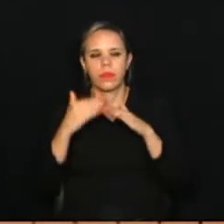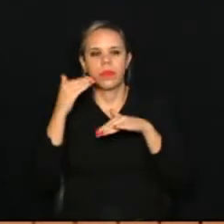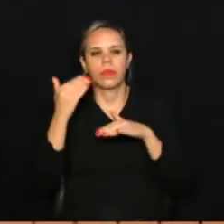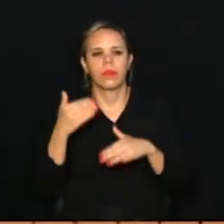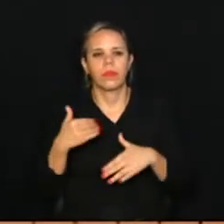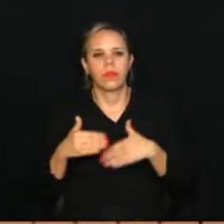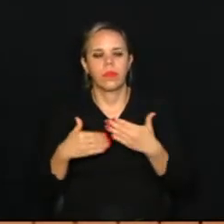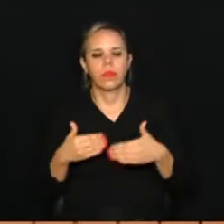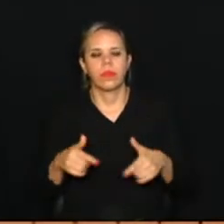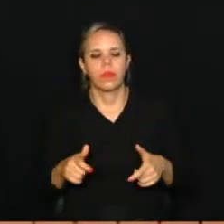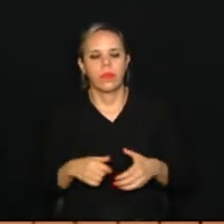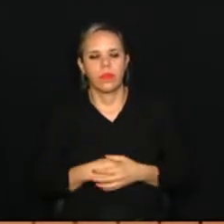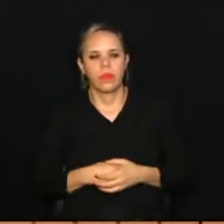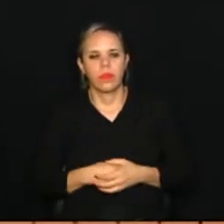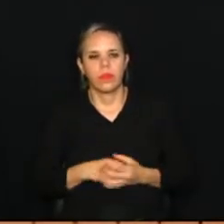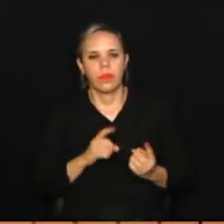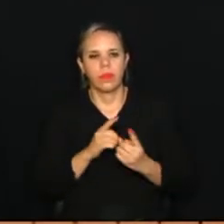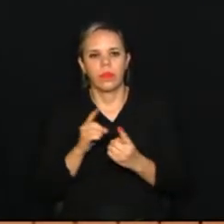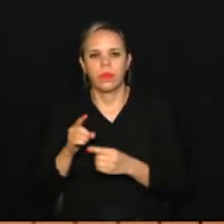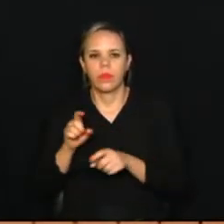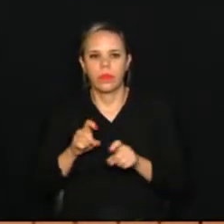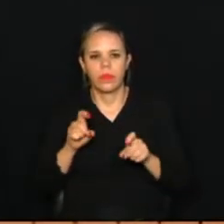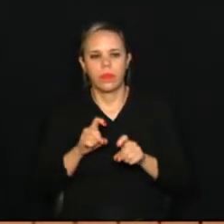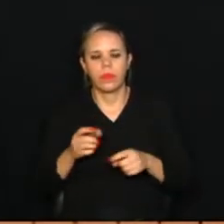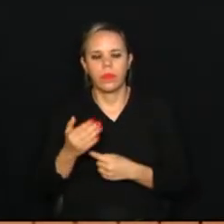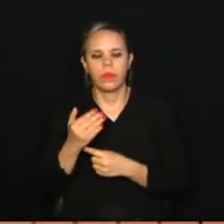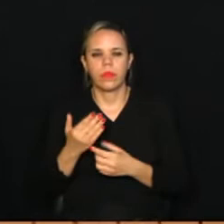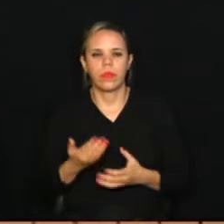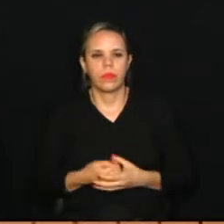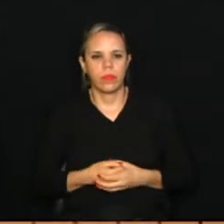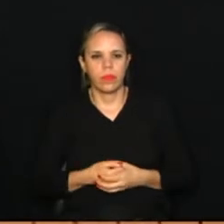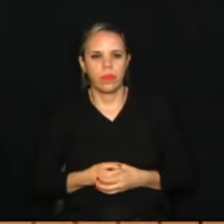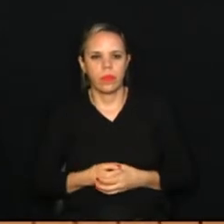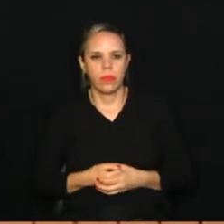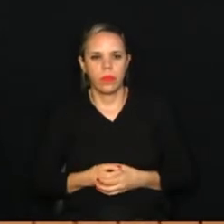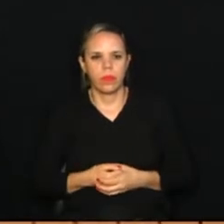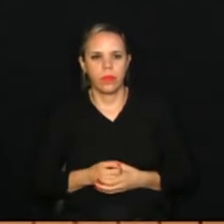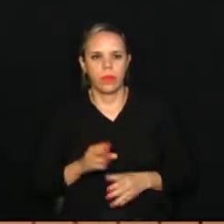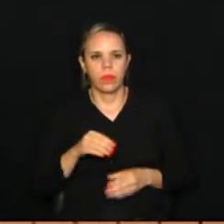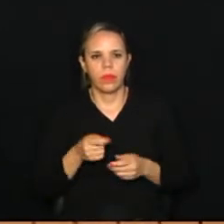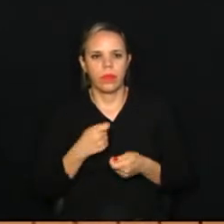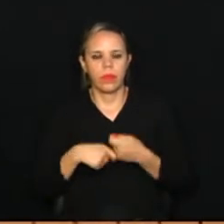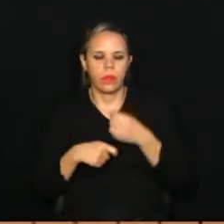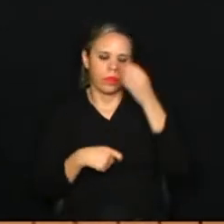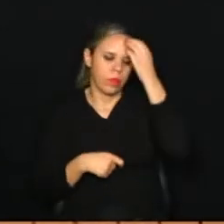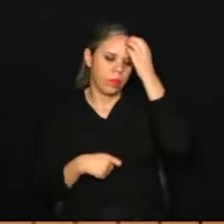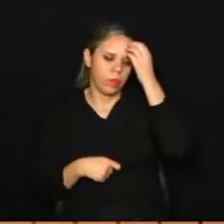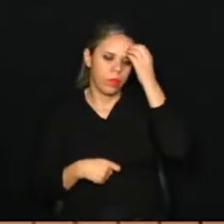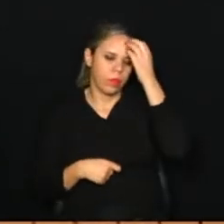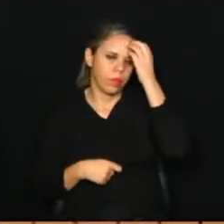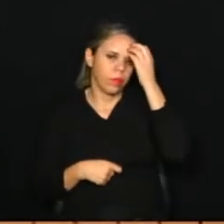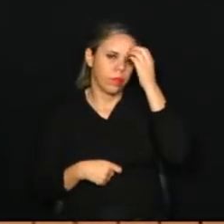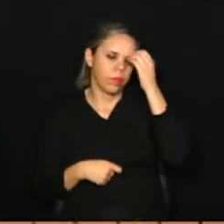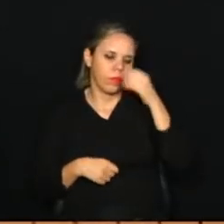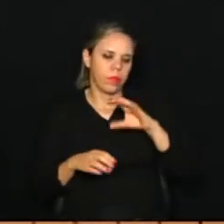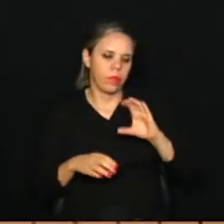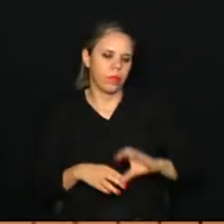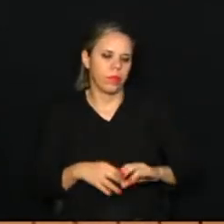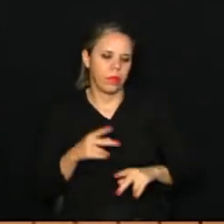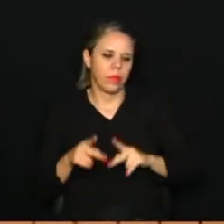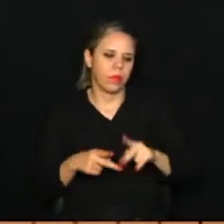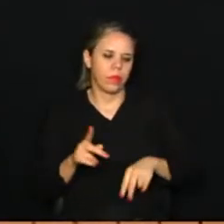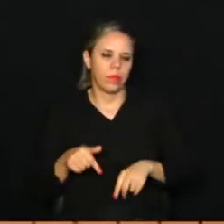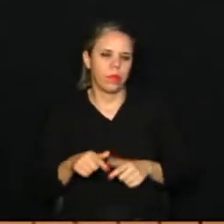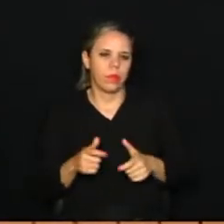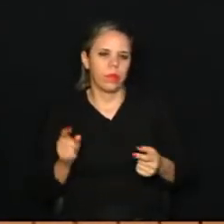vez mais serviços de informação e tecnologia, tanto dentro da administração quanto para o cidadão, que é o